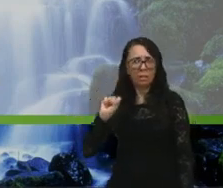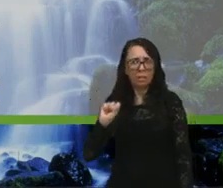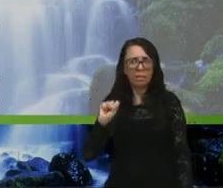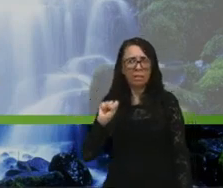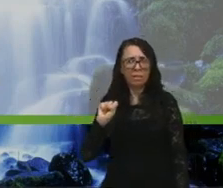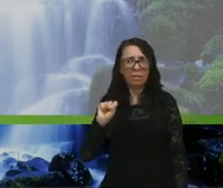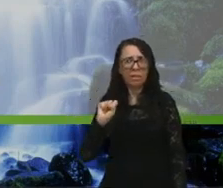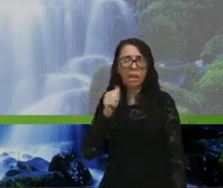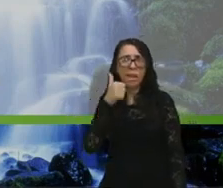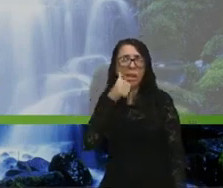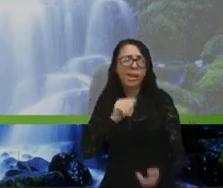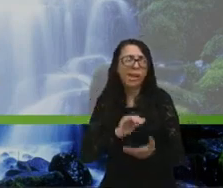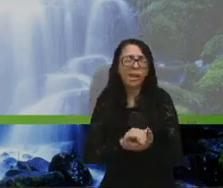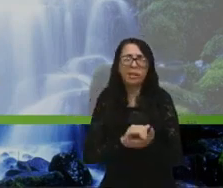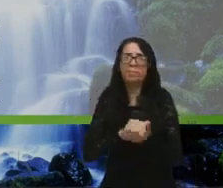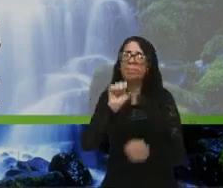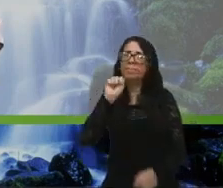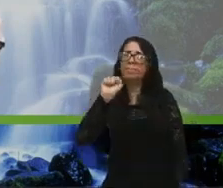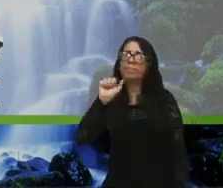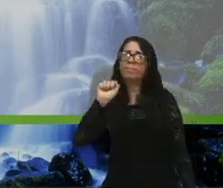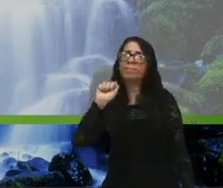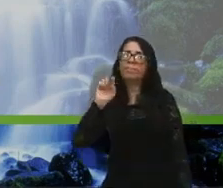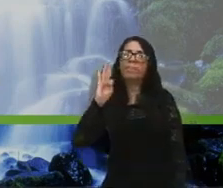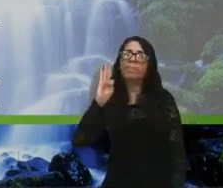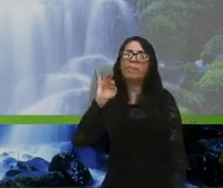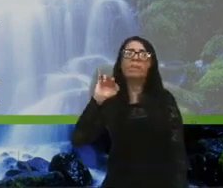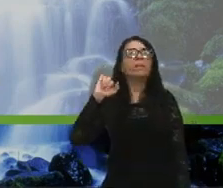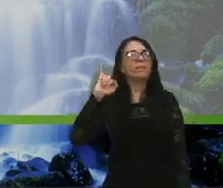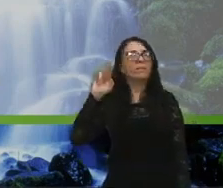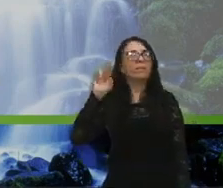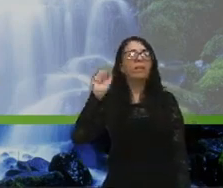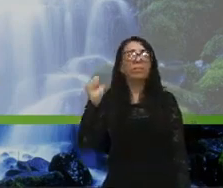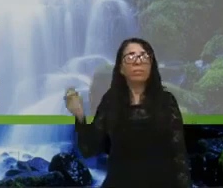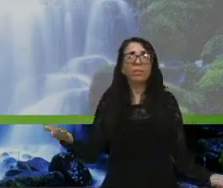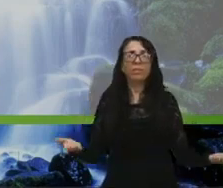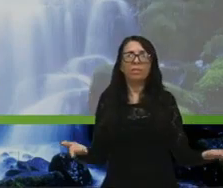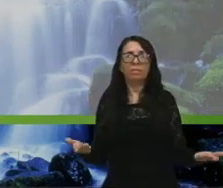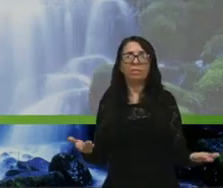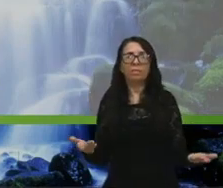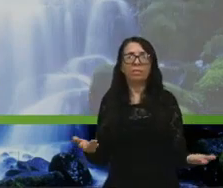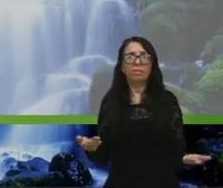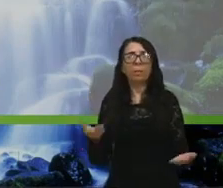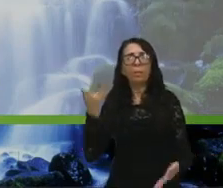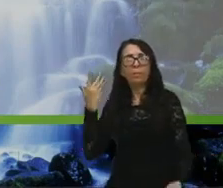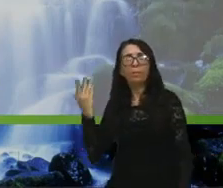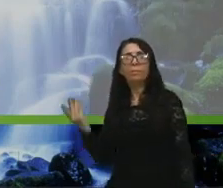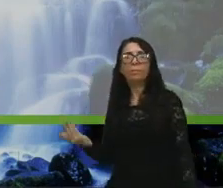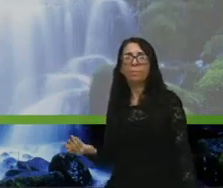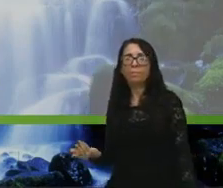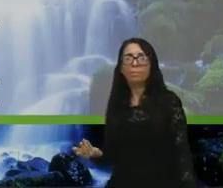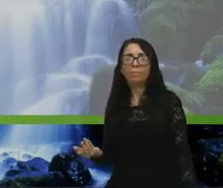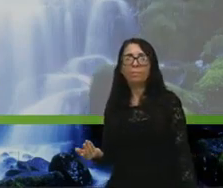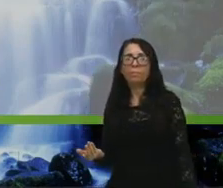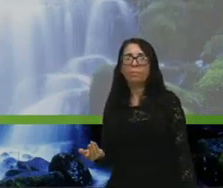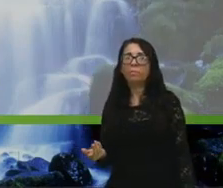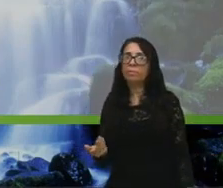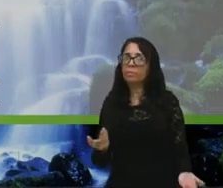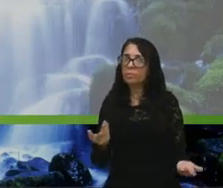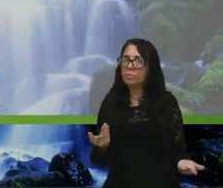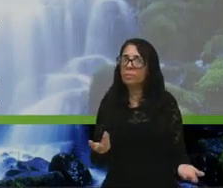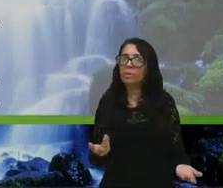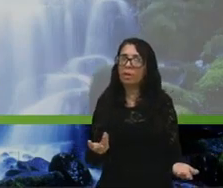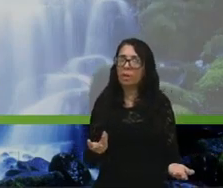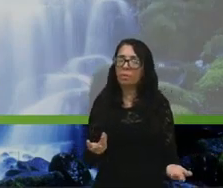muito mais os desejos do seu coração e as ambições da sua alma do que a sua espiritualidade, você então deixa